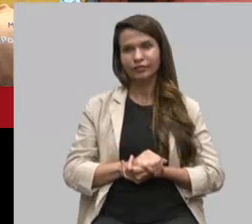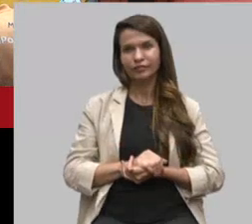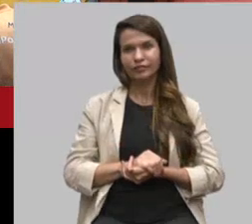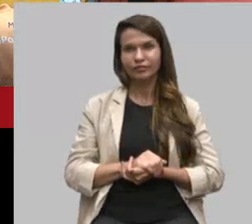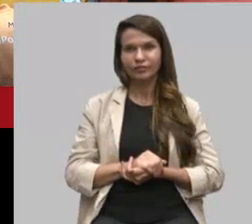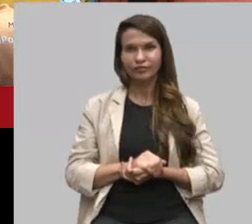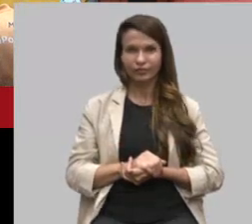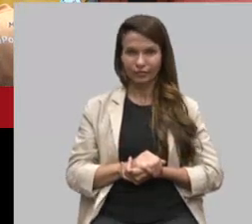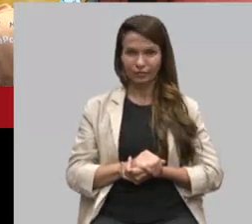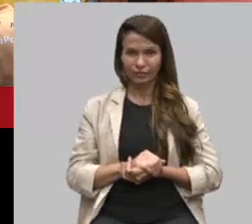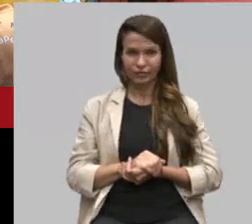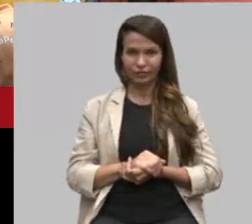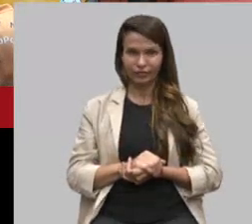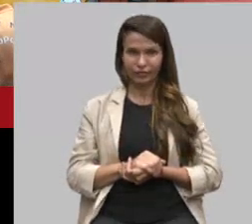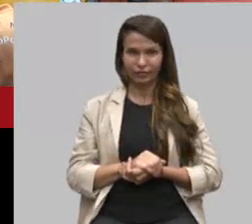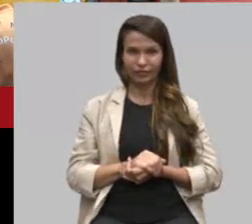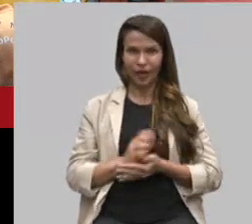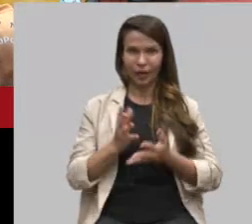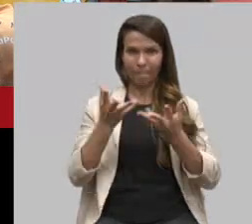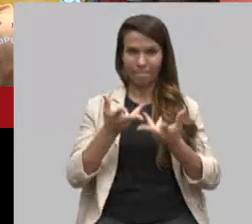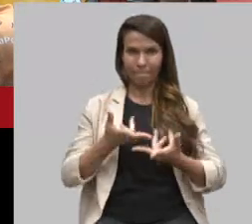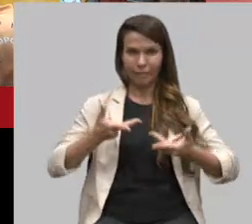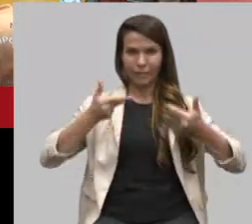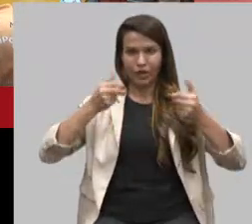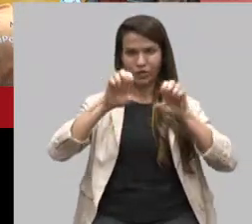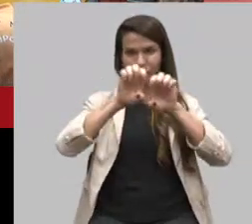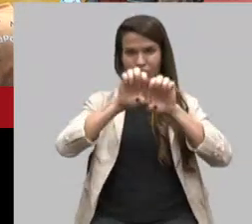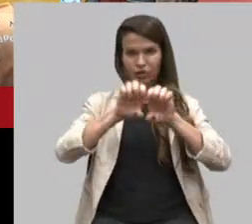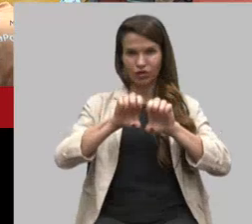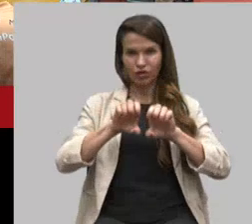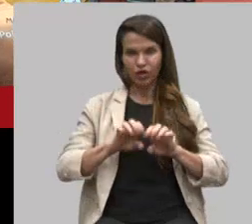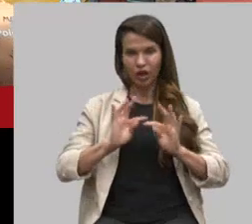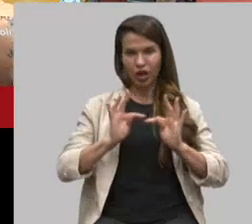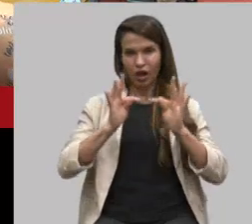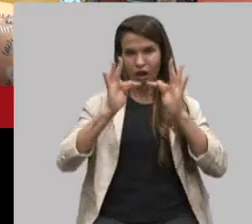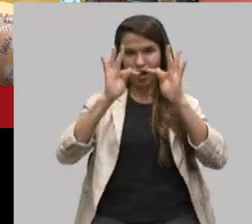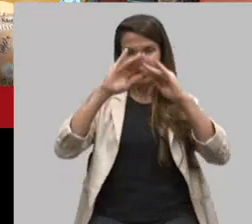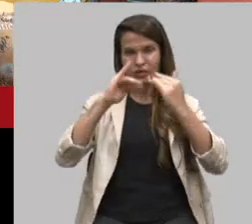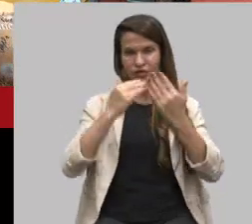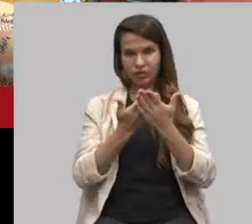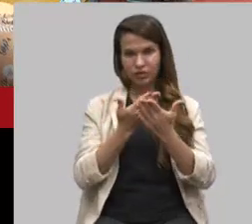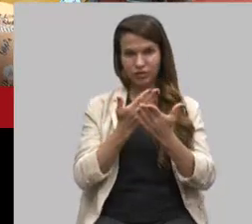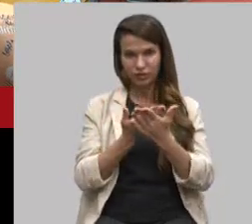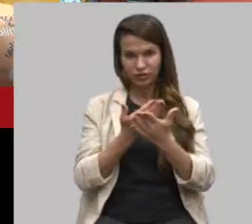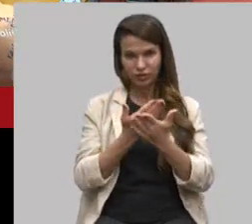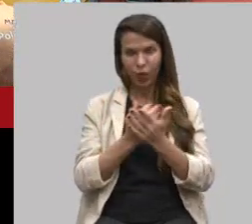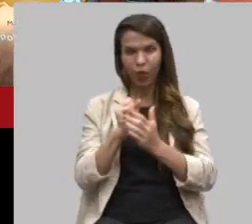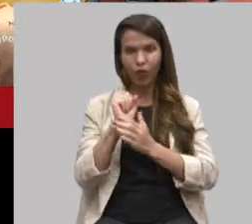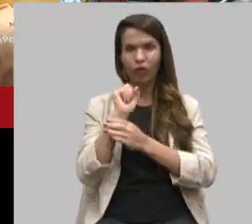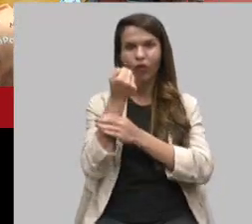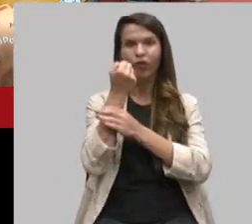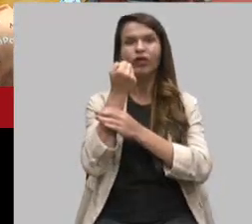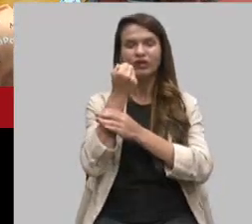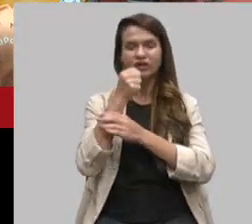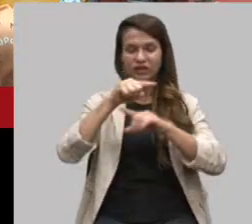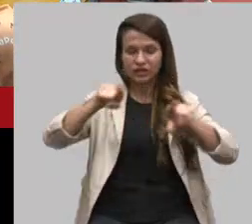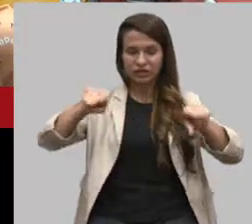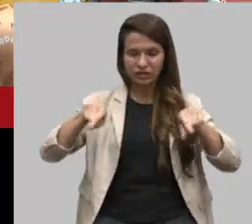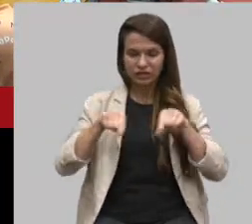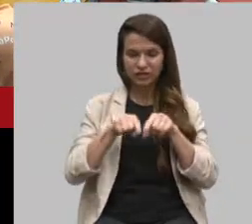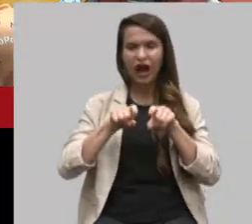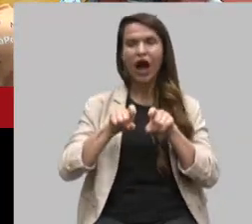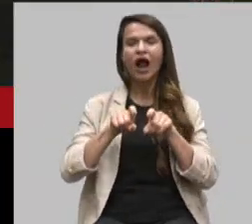a aprimoramento da estrutura tecnológica das escolas com garantias de salas de informática